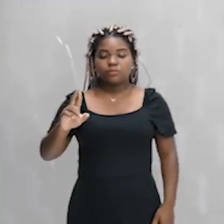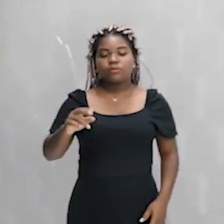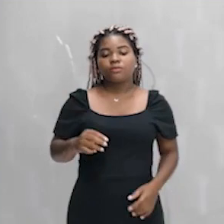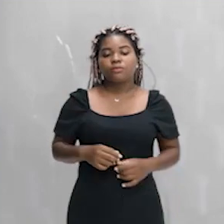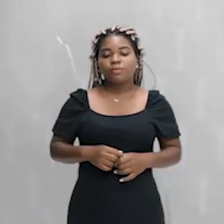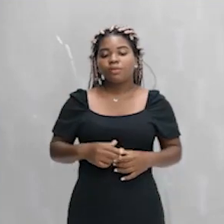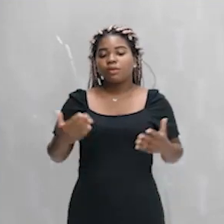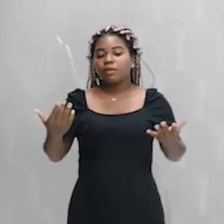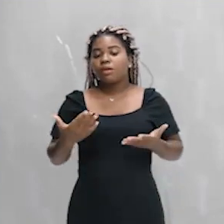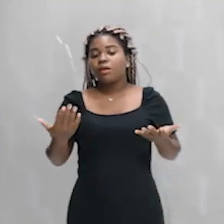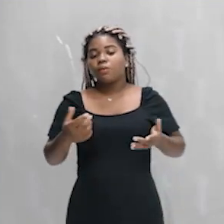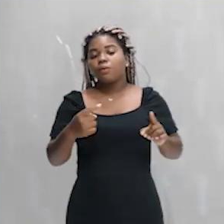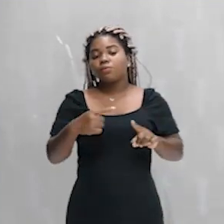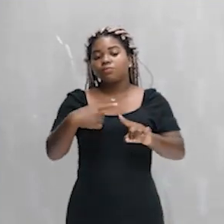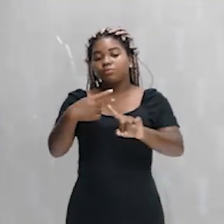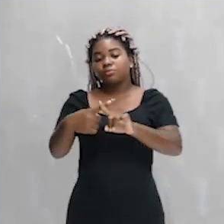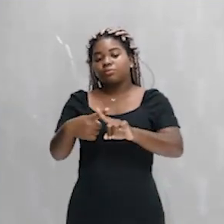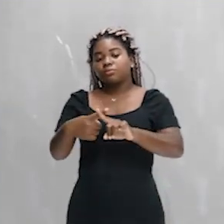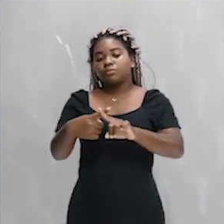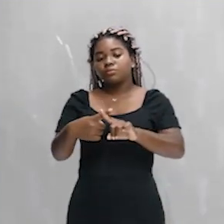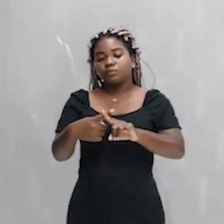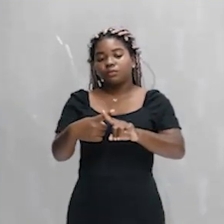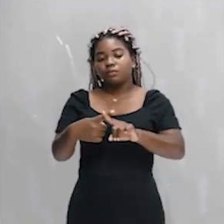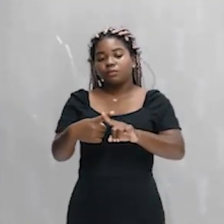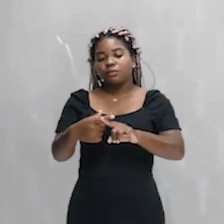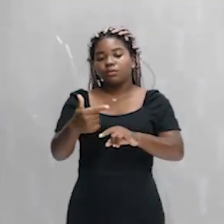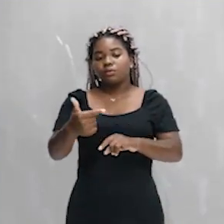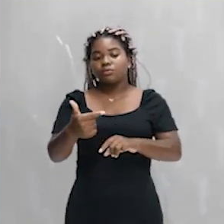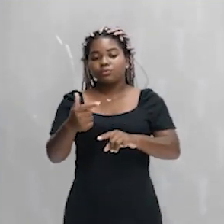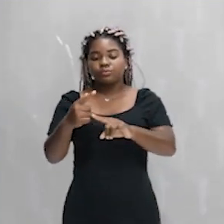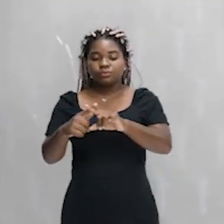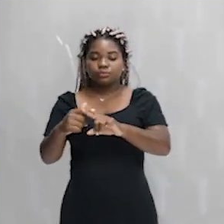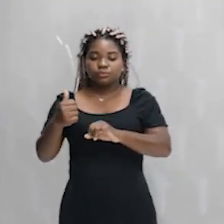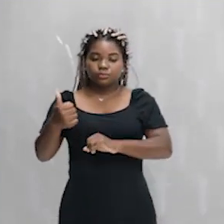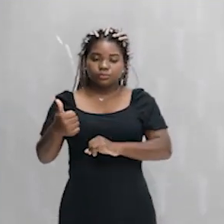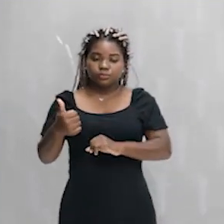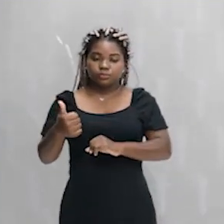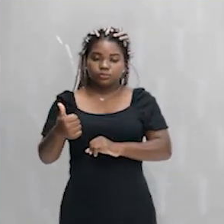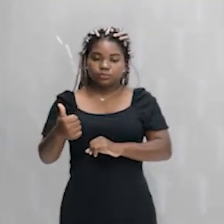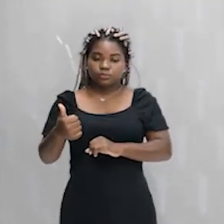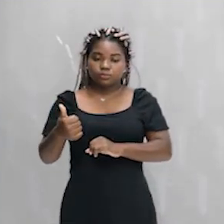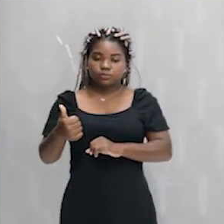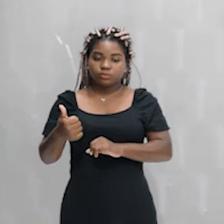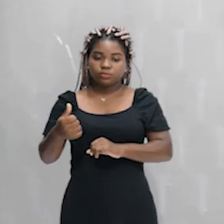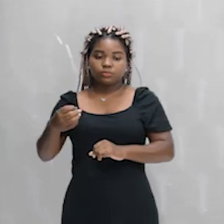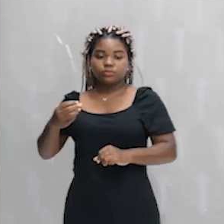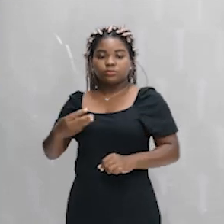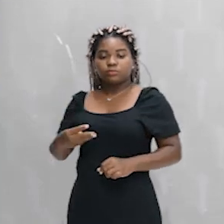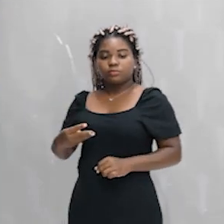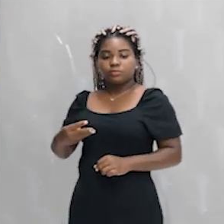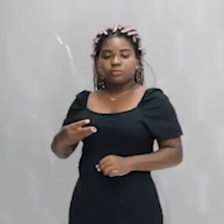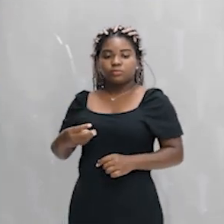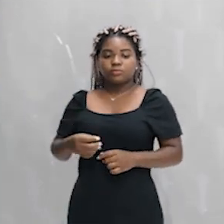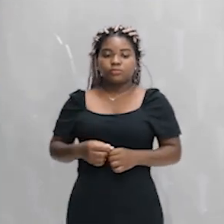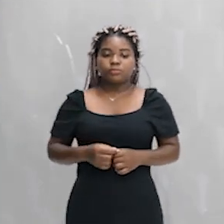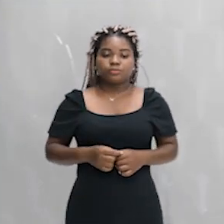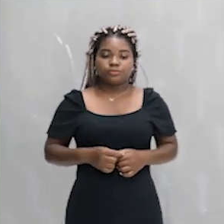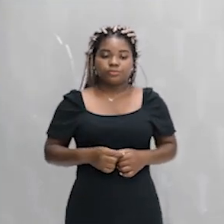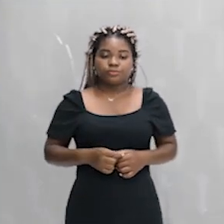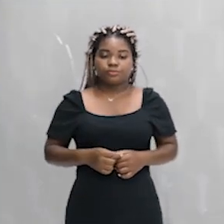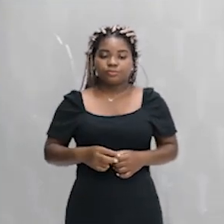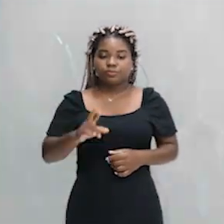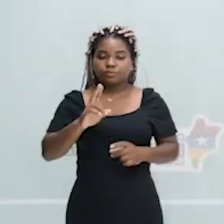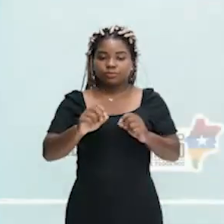esse produto, você vai multiplicar os numeradores, no caso 2 vezes 1, e os denominadores, no caso 1 vezes 3.